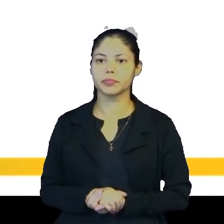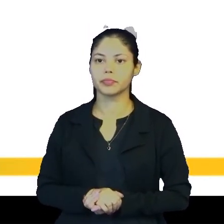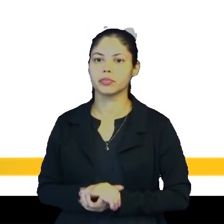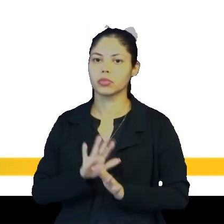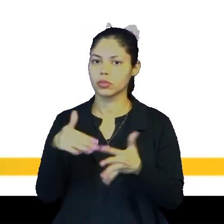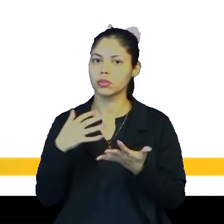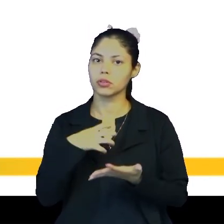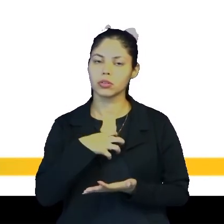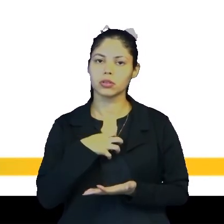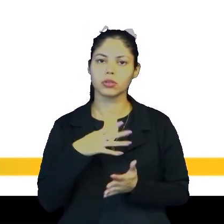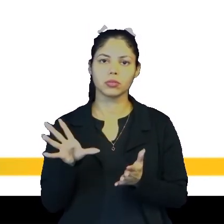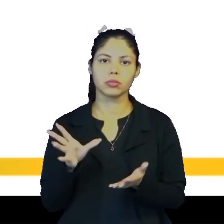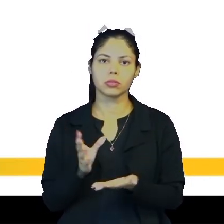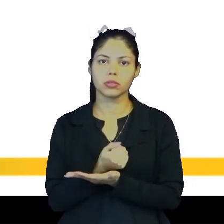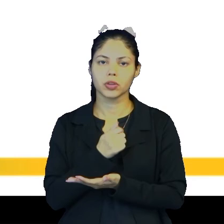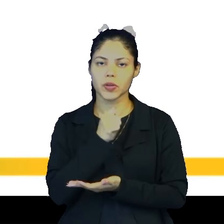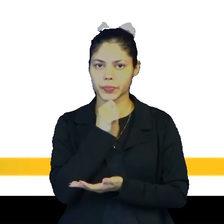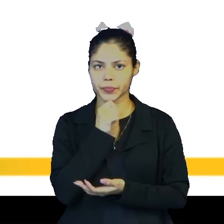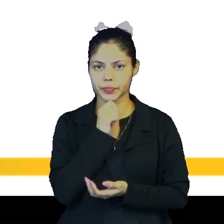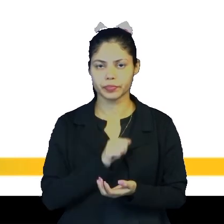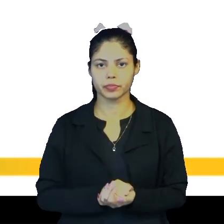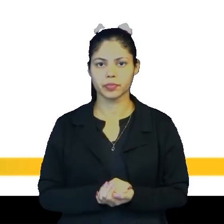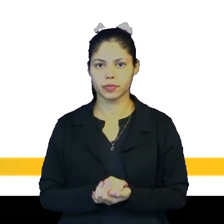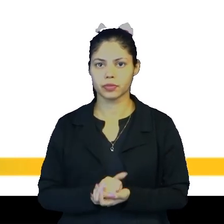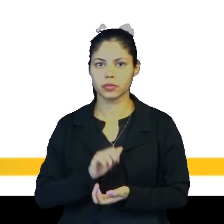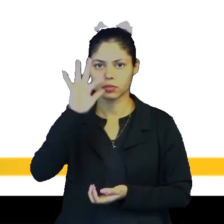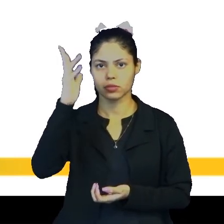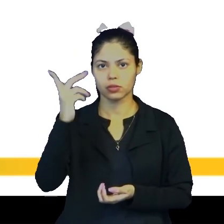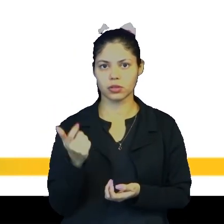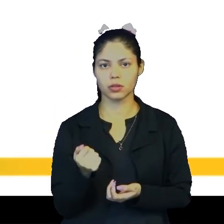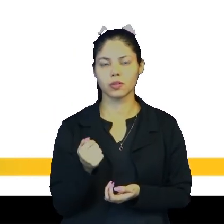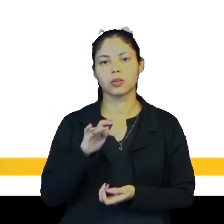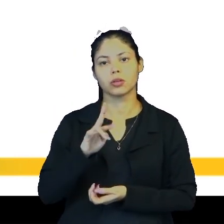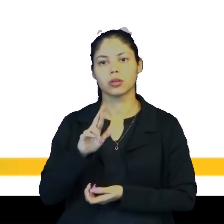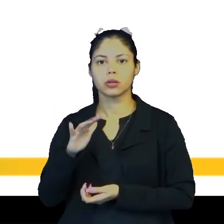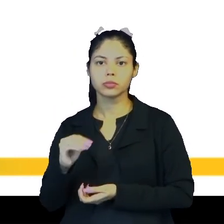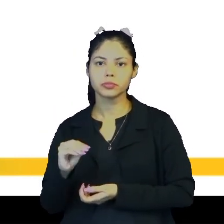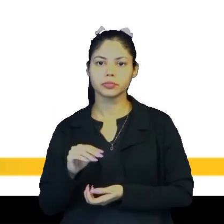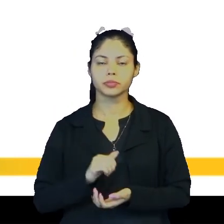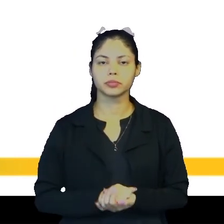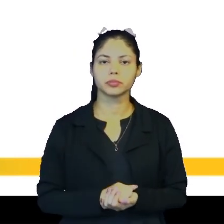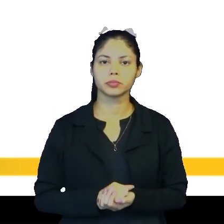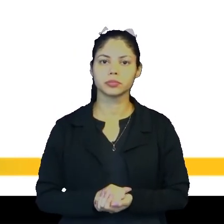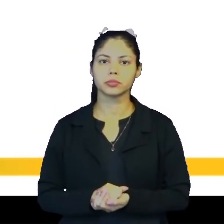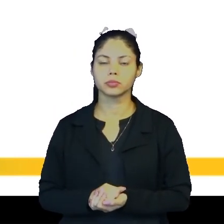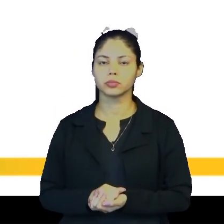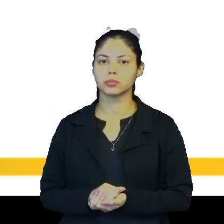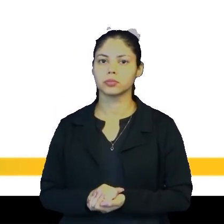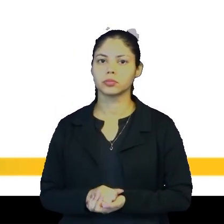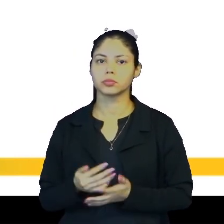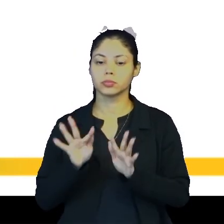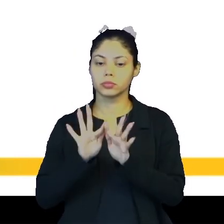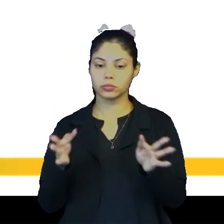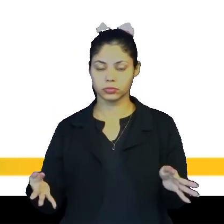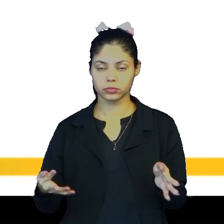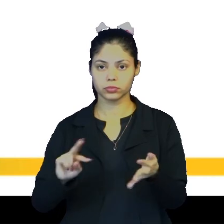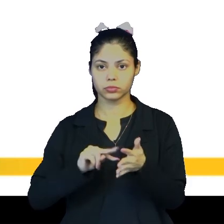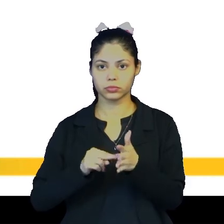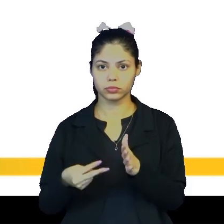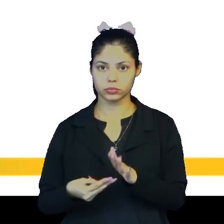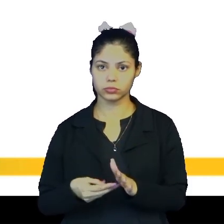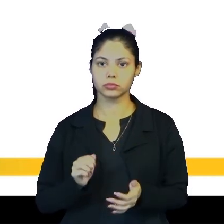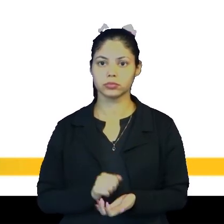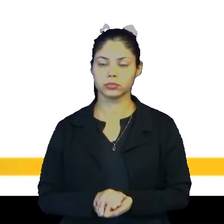Qual sentido podemos atribuir à frase África, o berço da humanidade? Então, essa frase